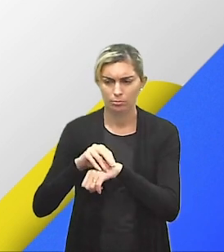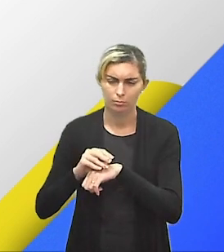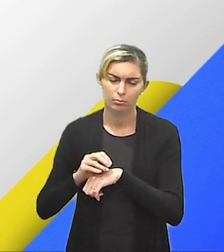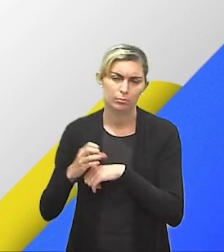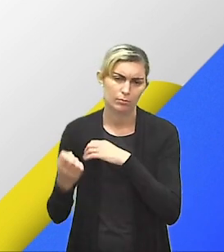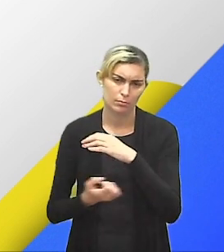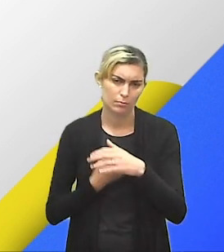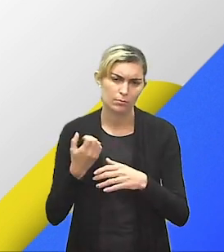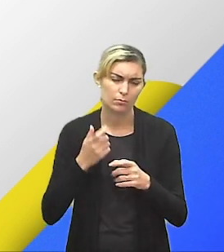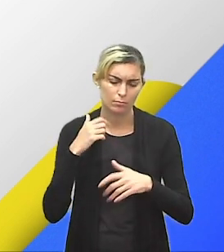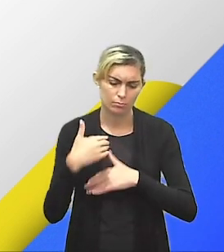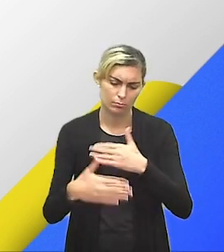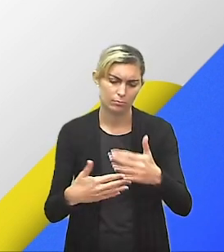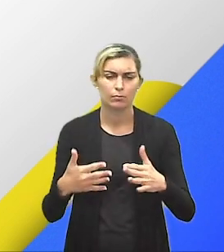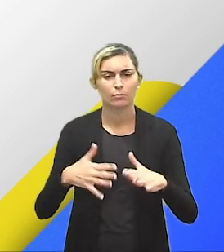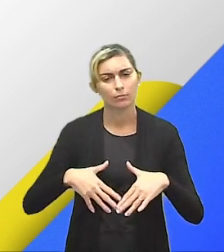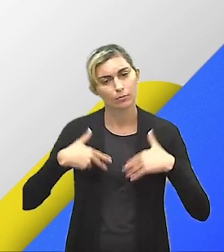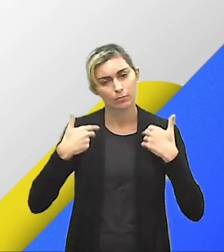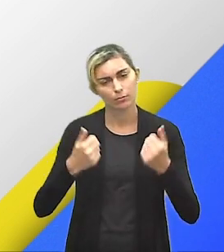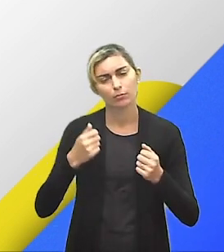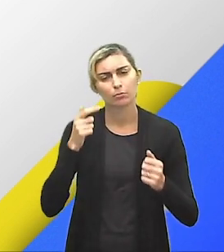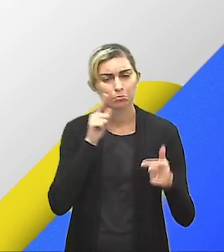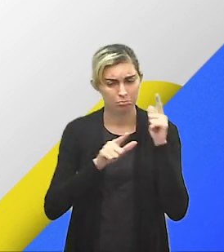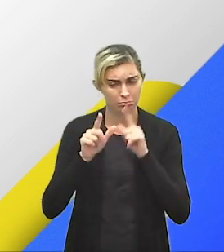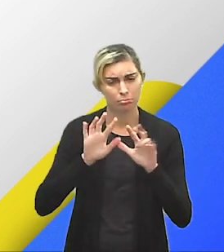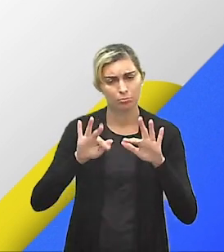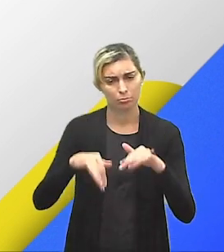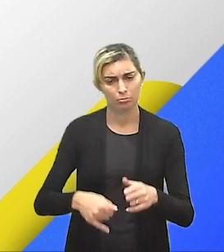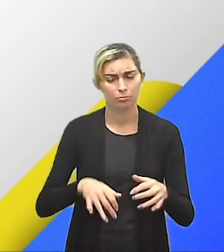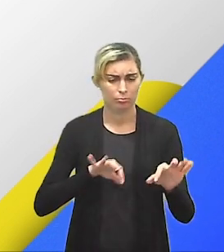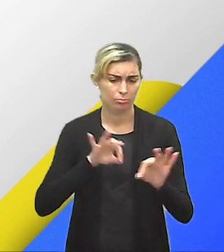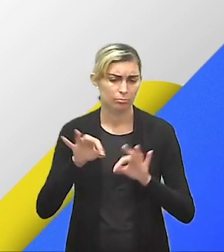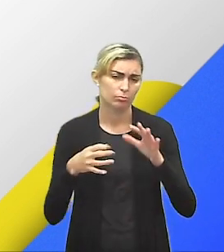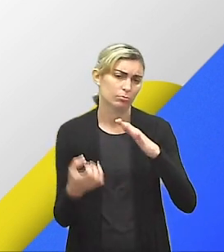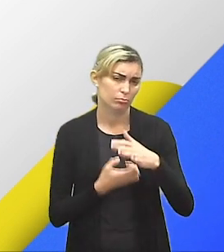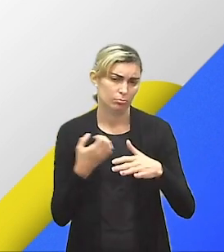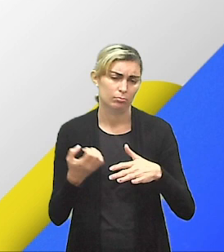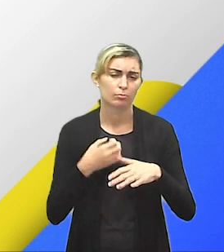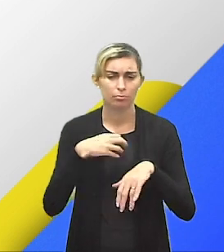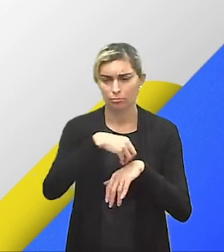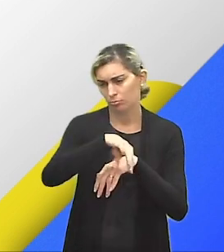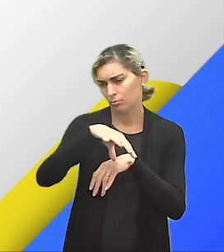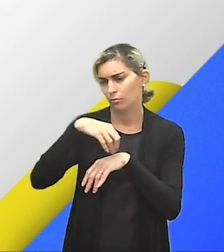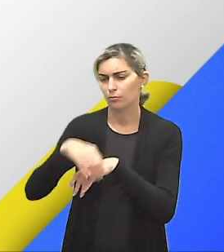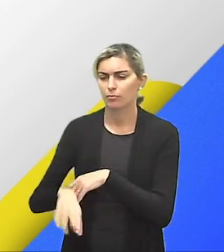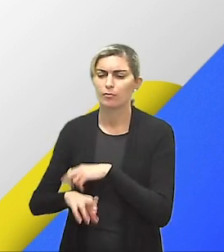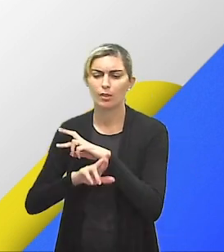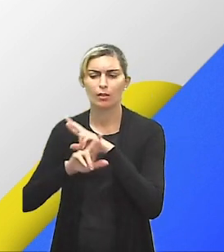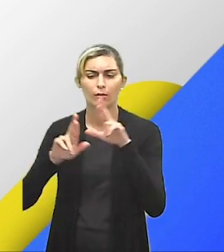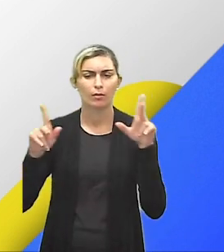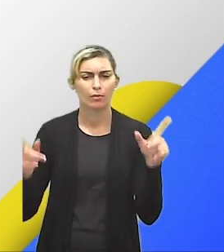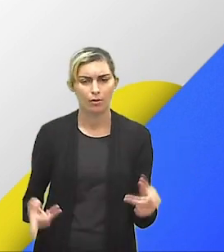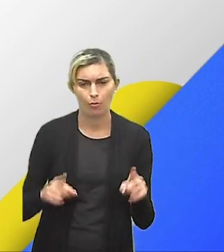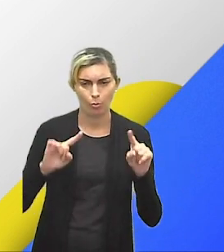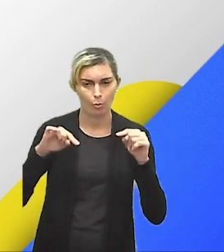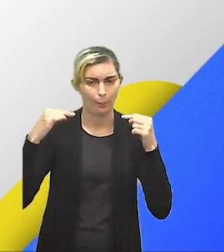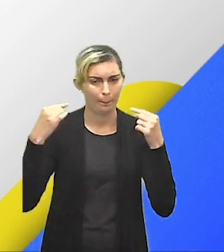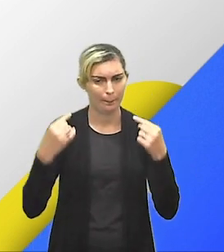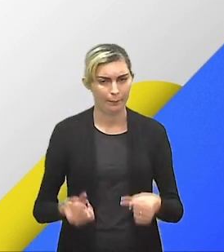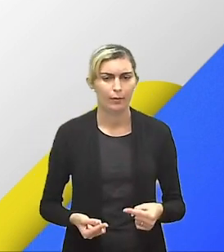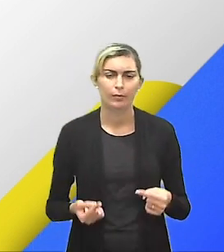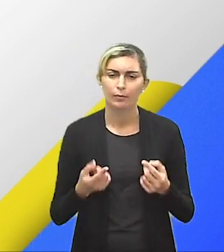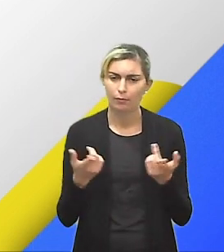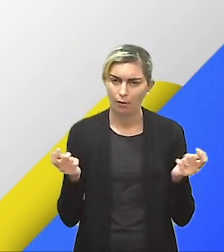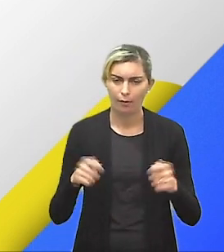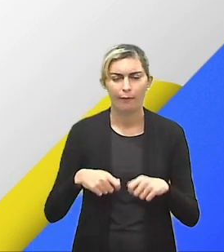empenho e, consequentemente, melhorar o resultado final da organização. Ou seja, fornecer um diferencial competitivo. Essa é